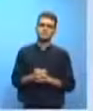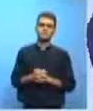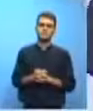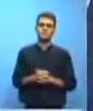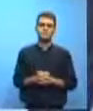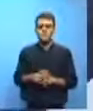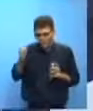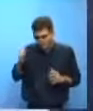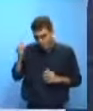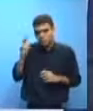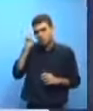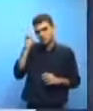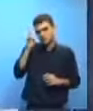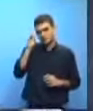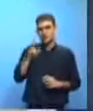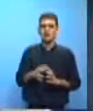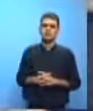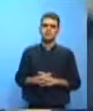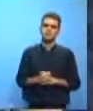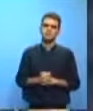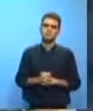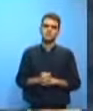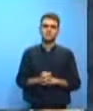Vale a pena lembrar aquela historinha, que não é historinha não, é real,